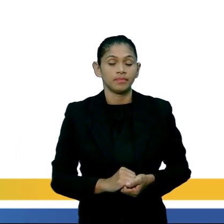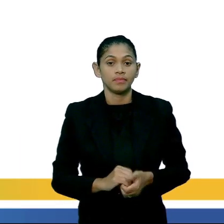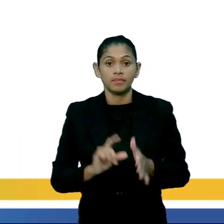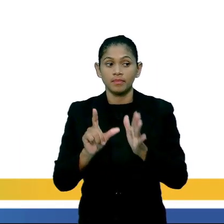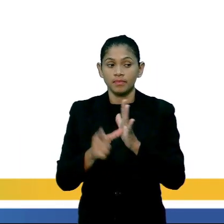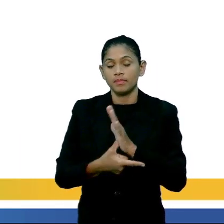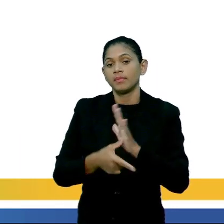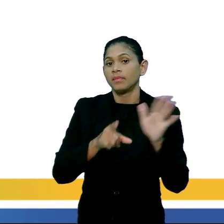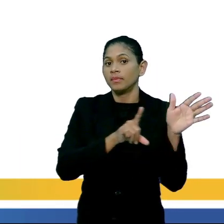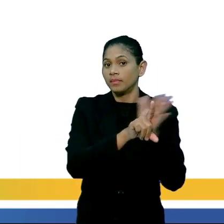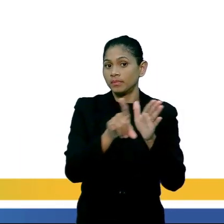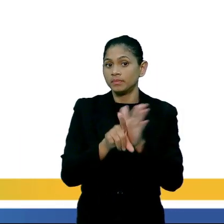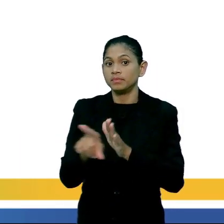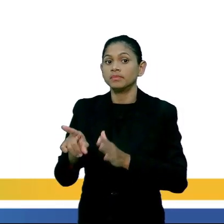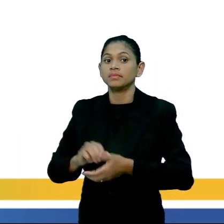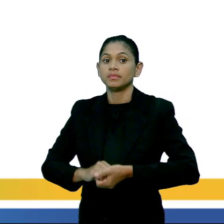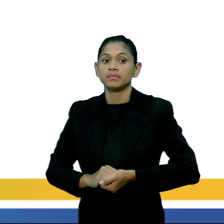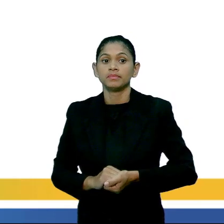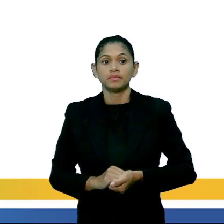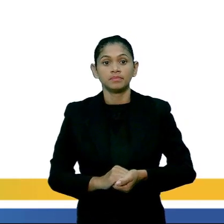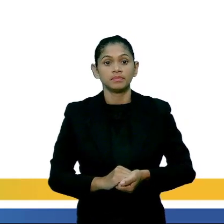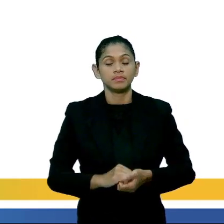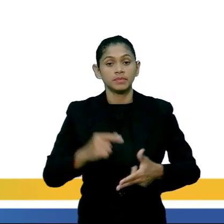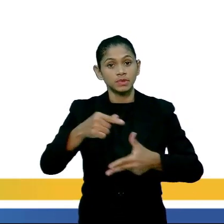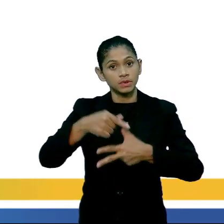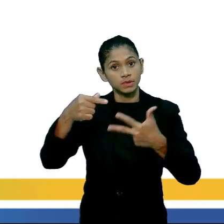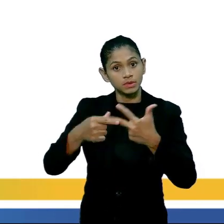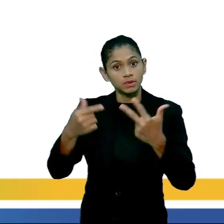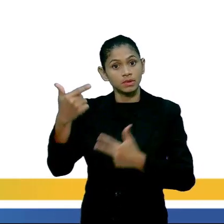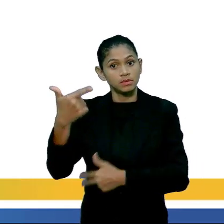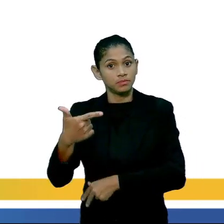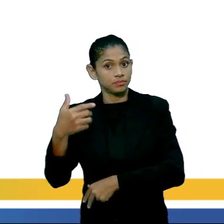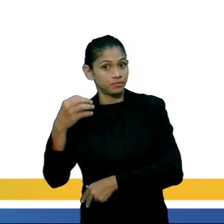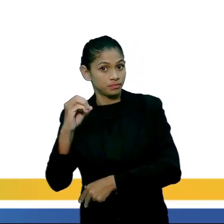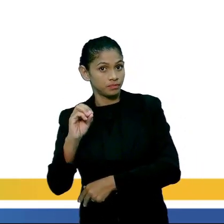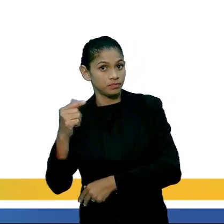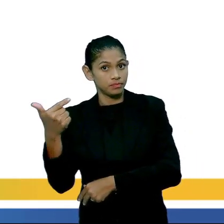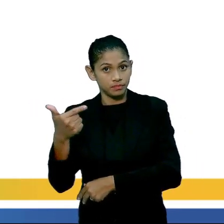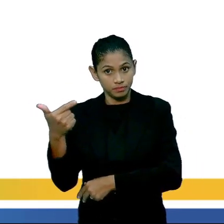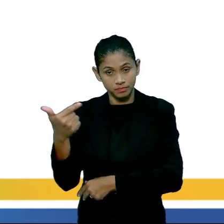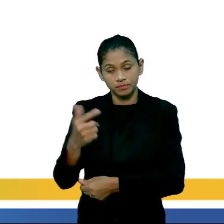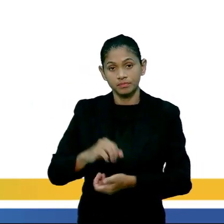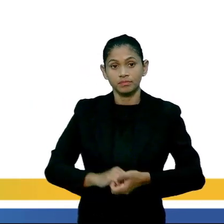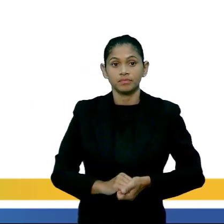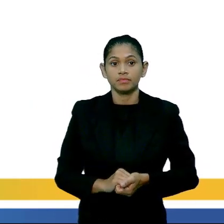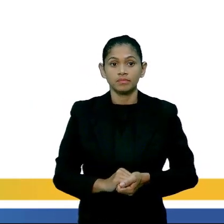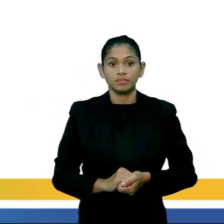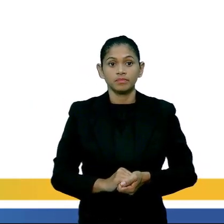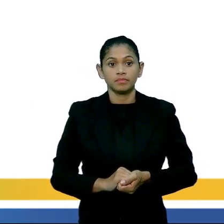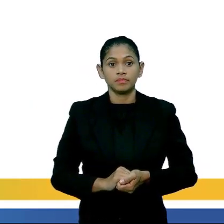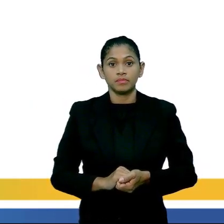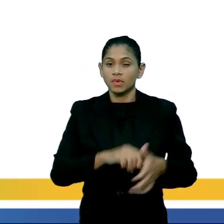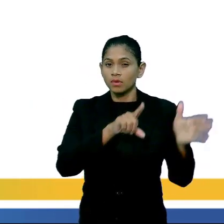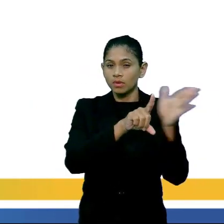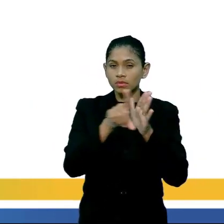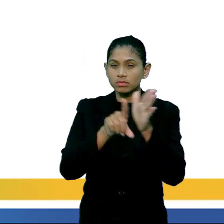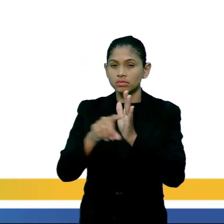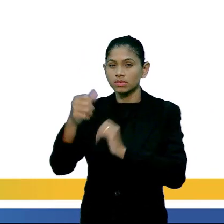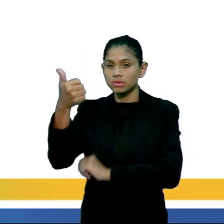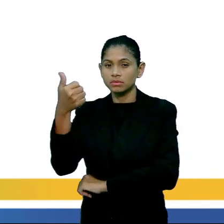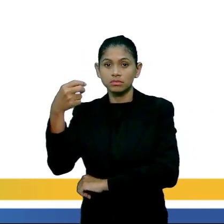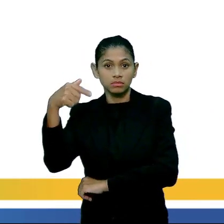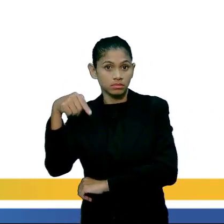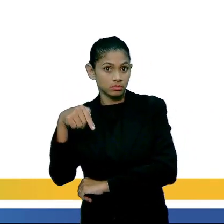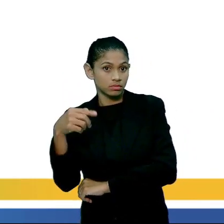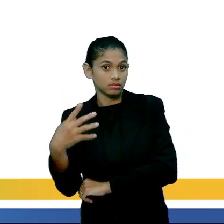próxima questão. Essa questão é do Enem 2022, questão 174 do